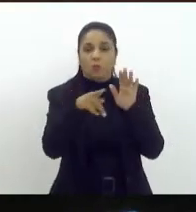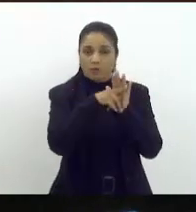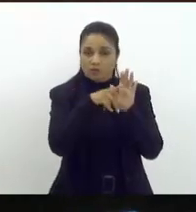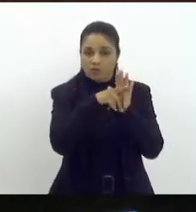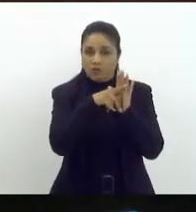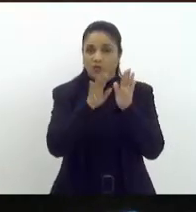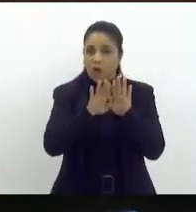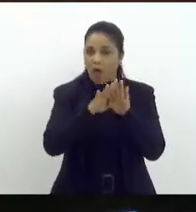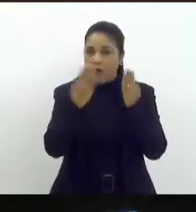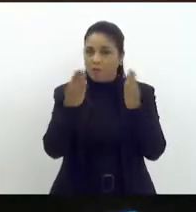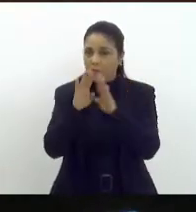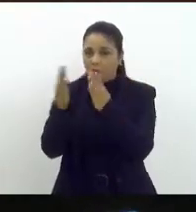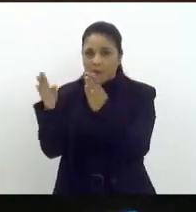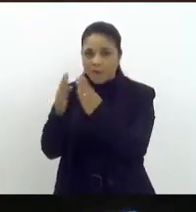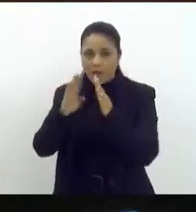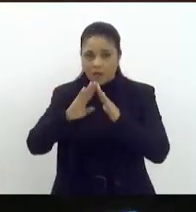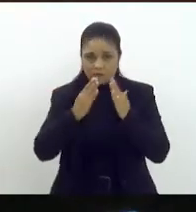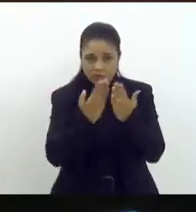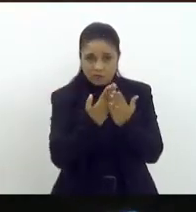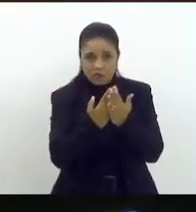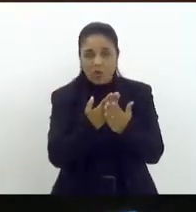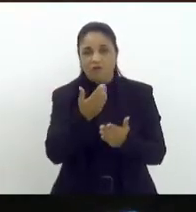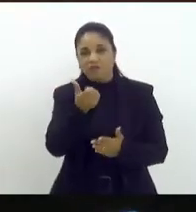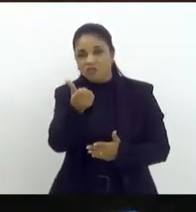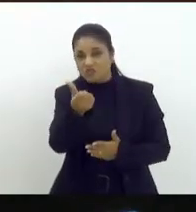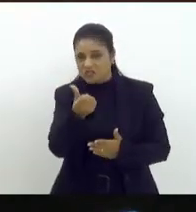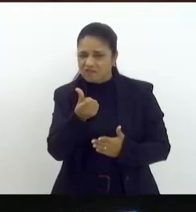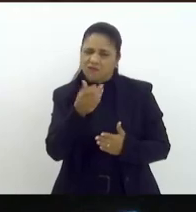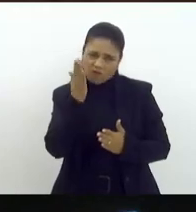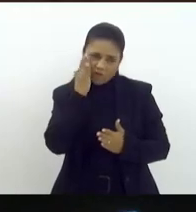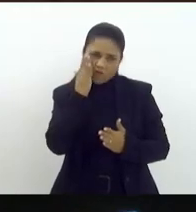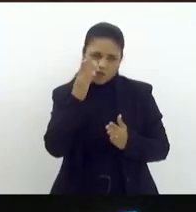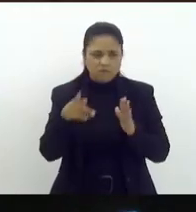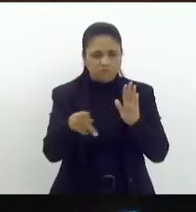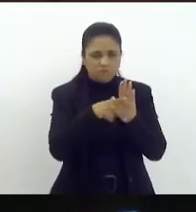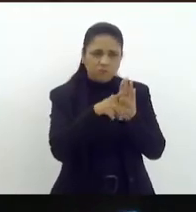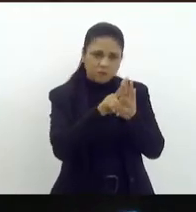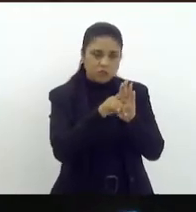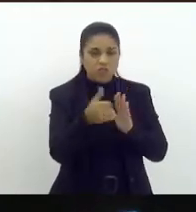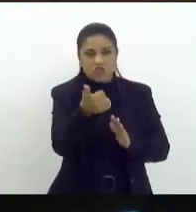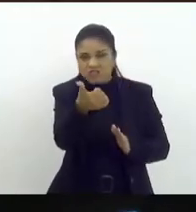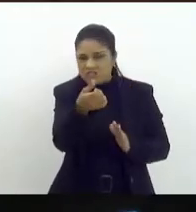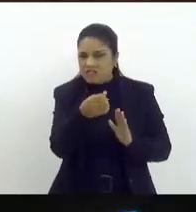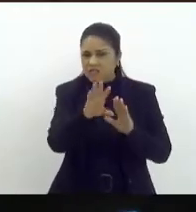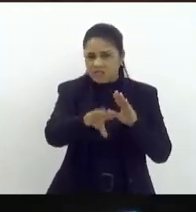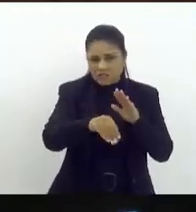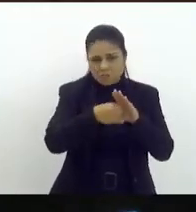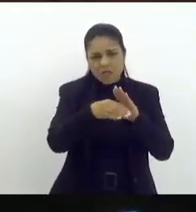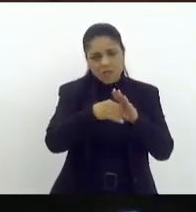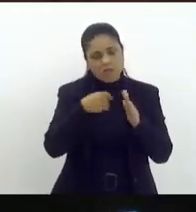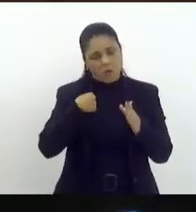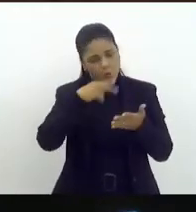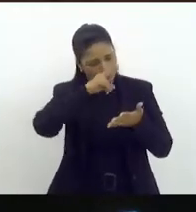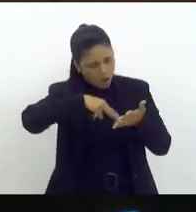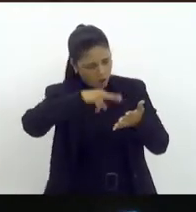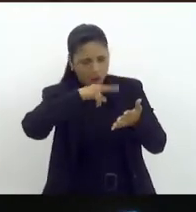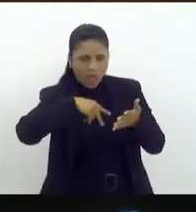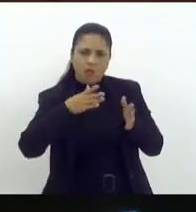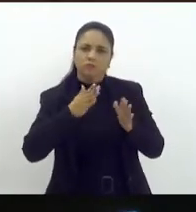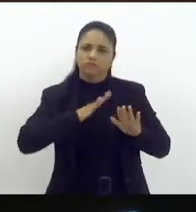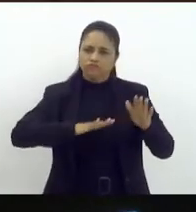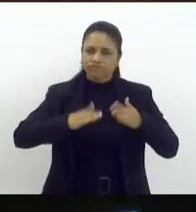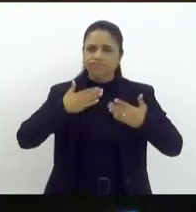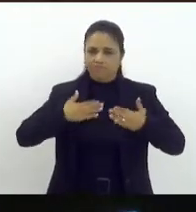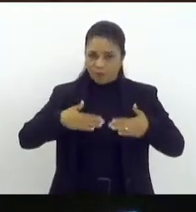e é claro a gente o projeto recebeu encomendas eu estava lendo ali cuidadosamente as emendas é um programa que